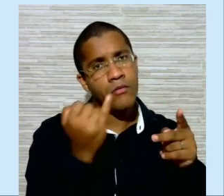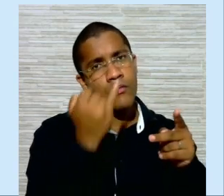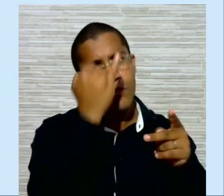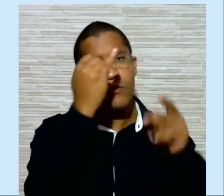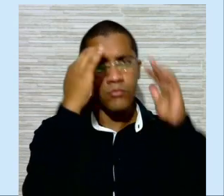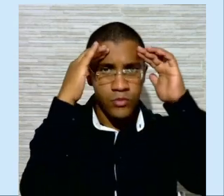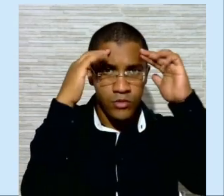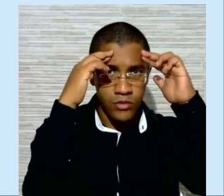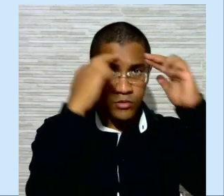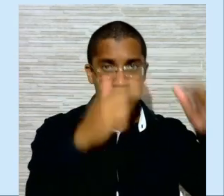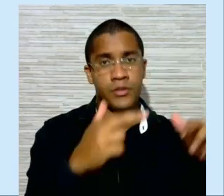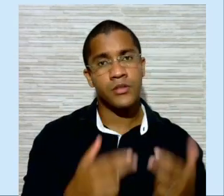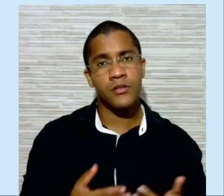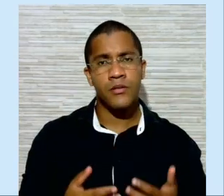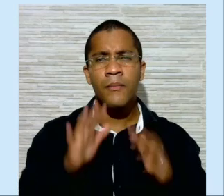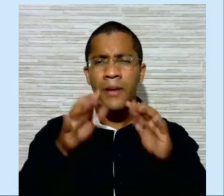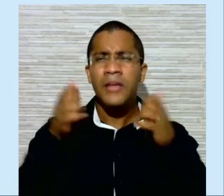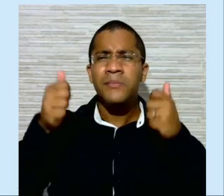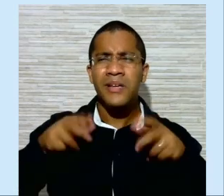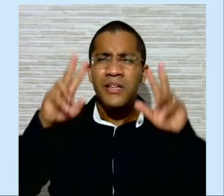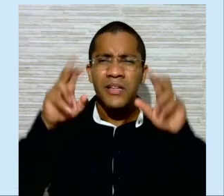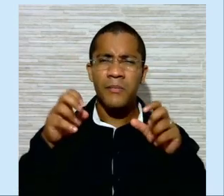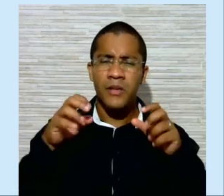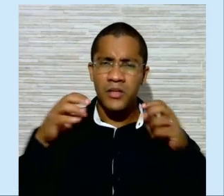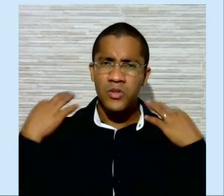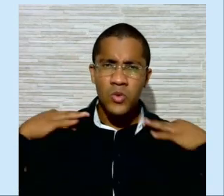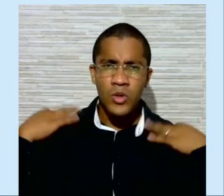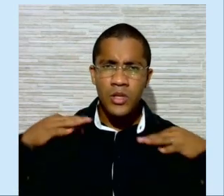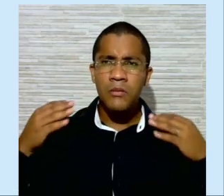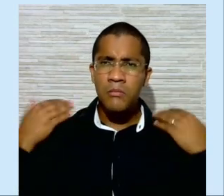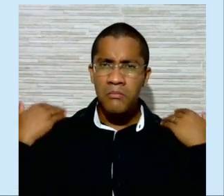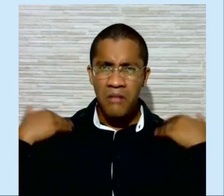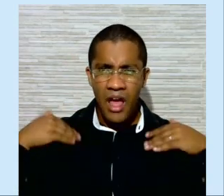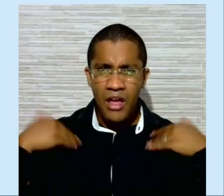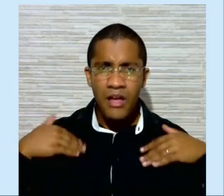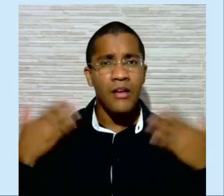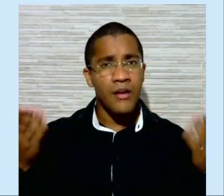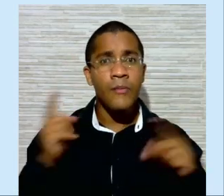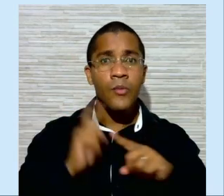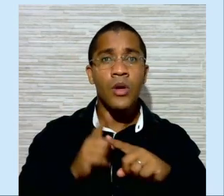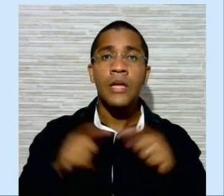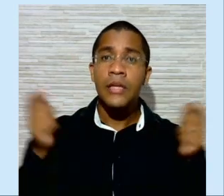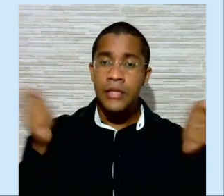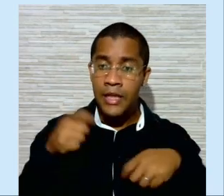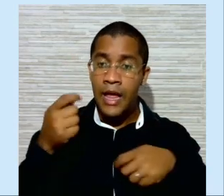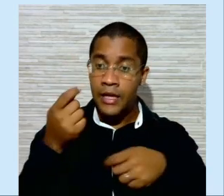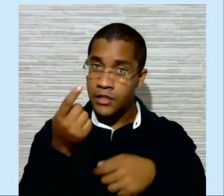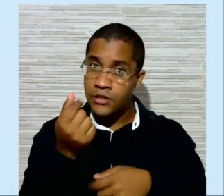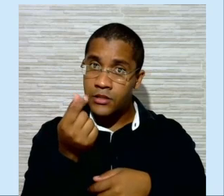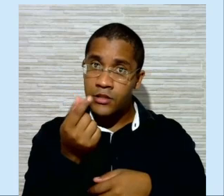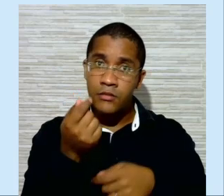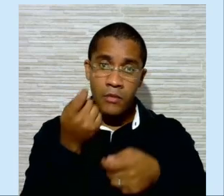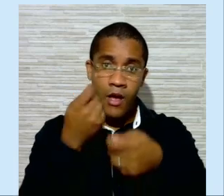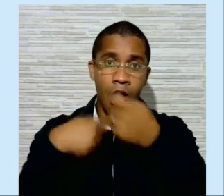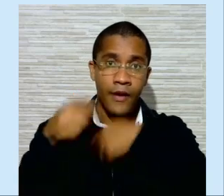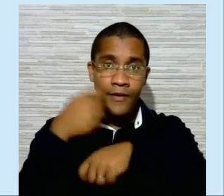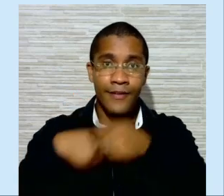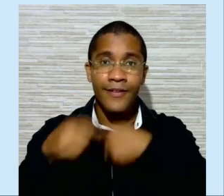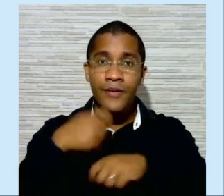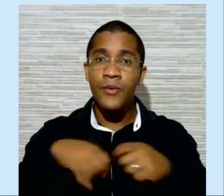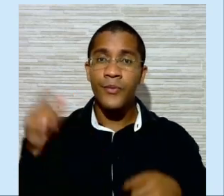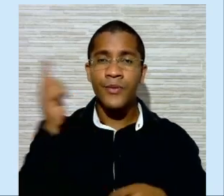falando sobre o turismo? Porque é através do turismo que consegue se distribuir renda. Tá? É através do turismo que a renda por